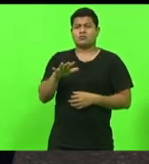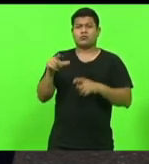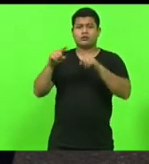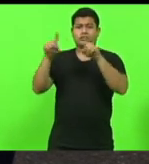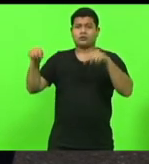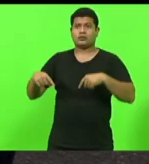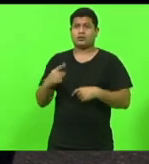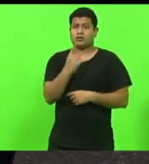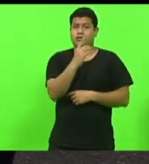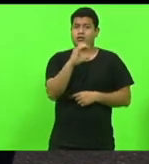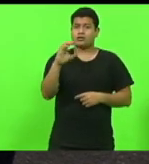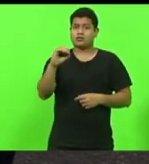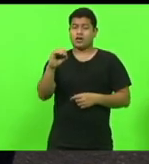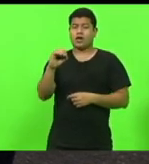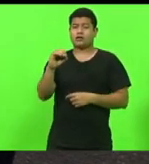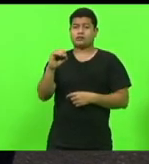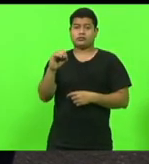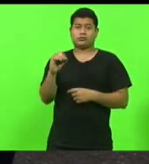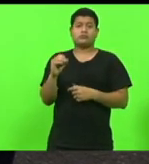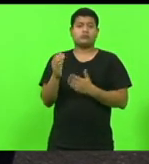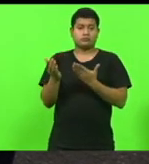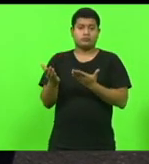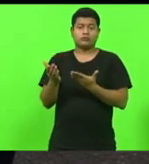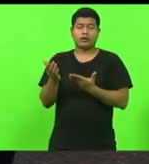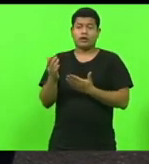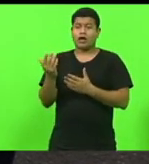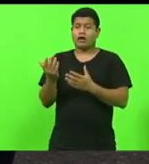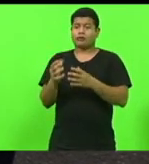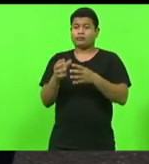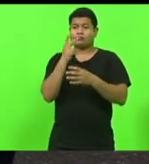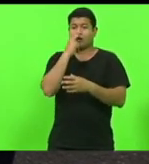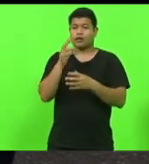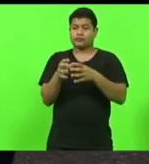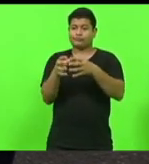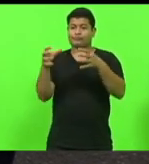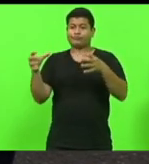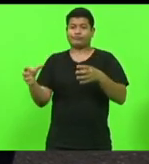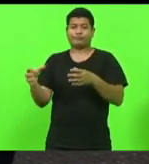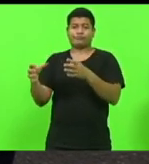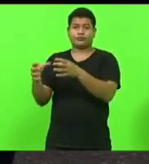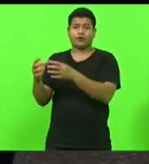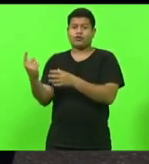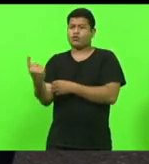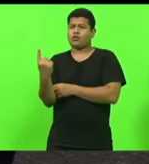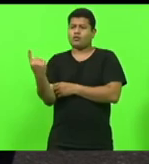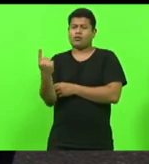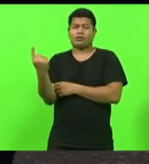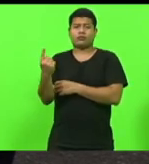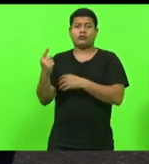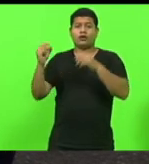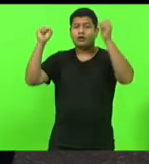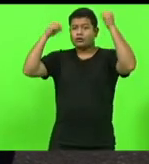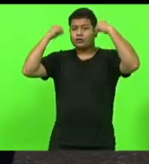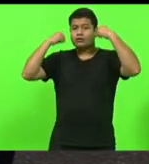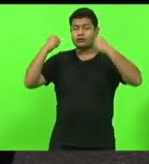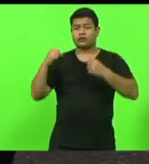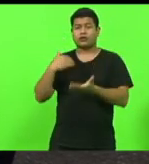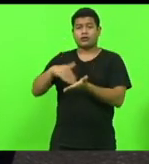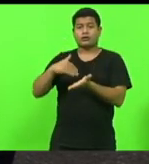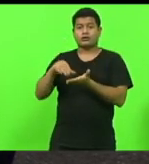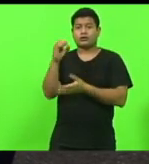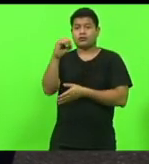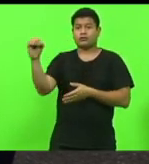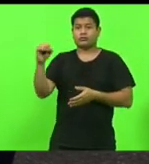servidores, que ficaram isolados em Chapecó, na Secretaria do Oeste, e que não têm suas carreiras,